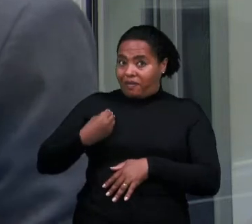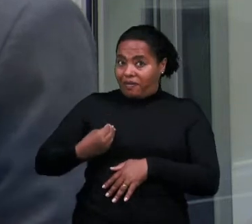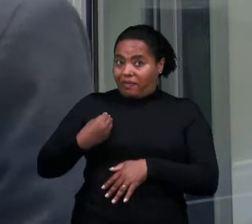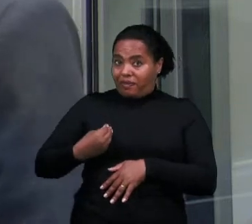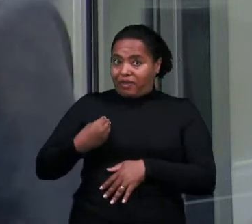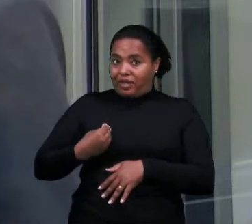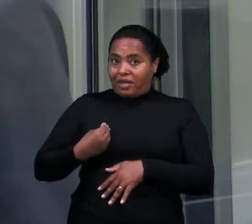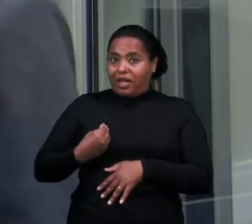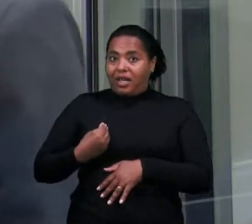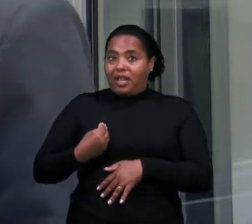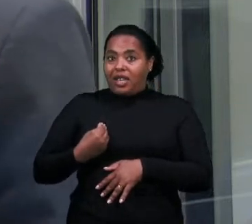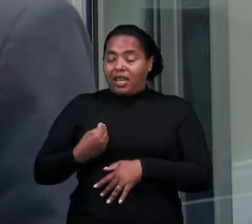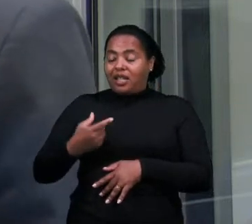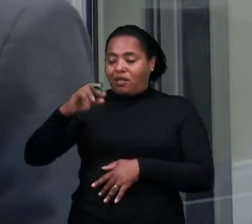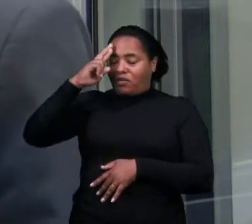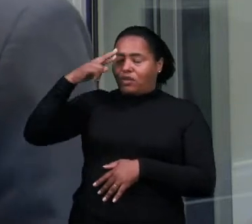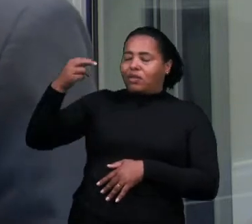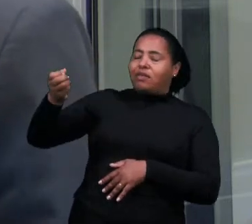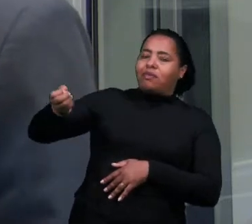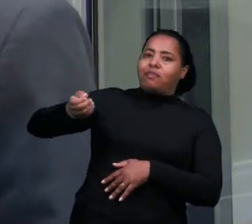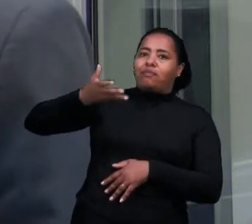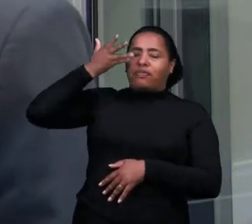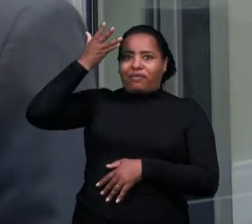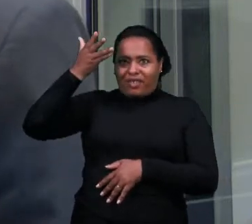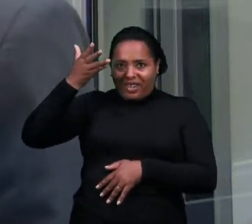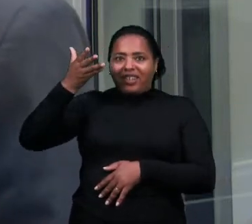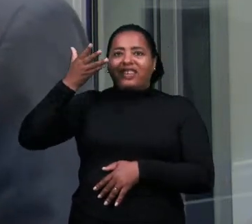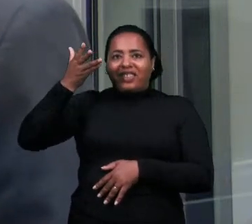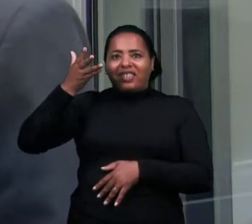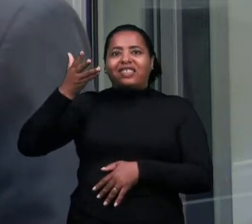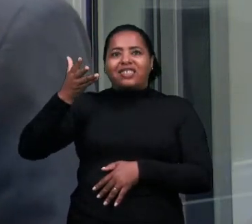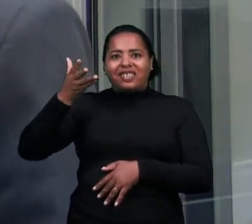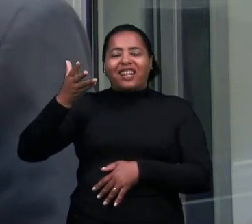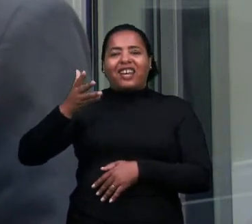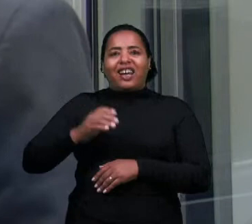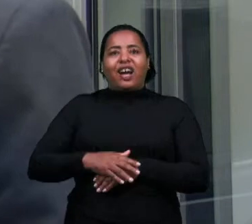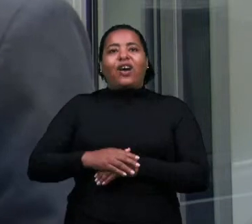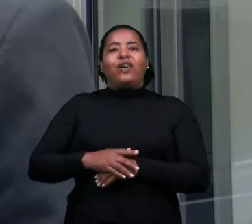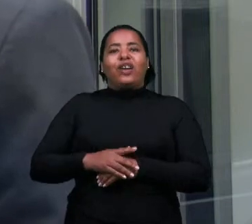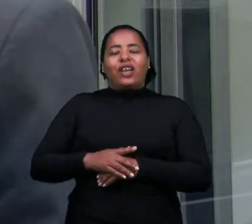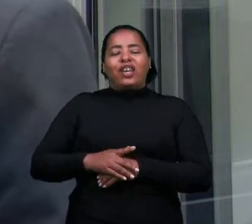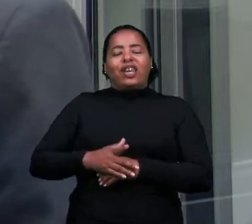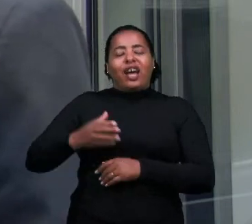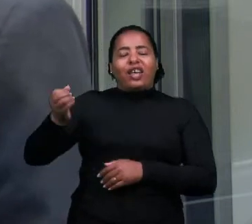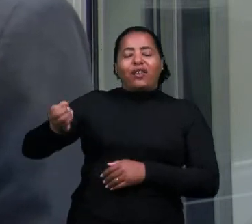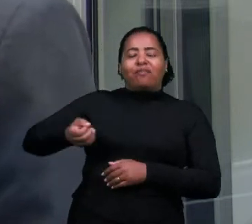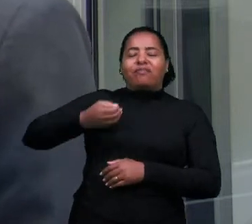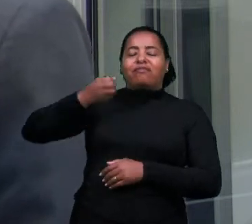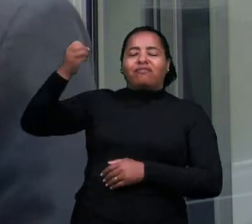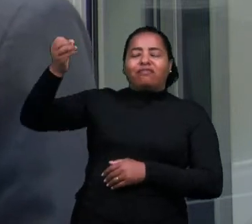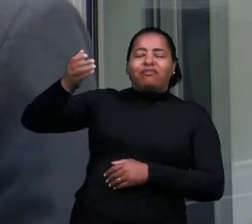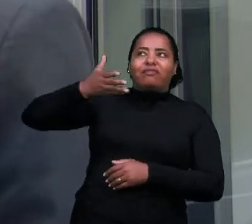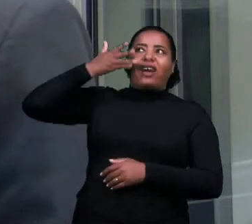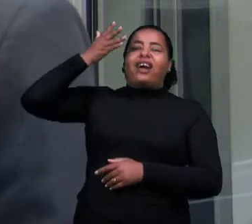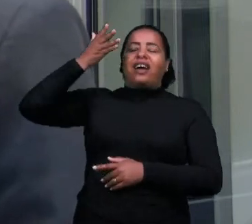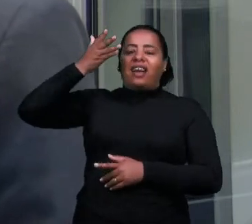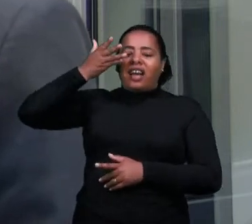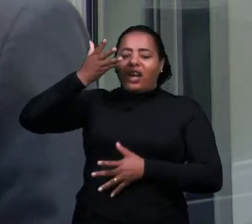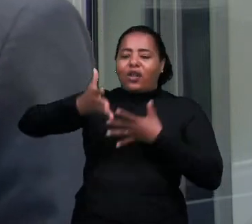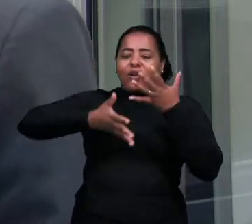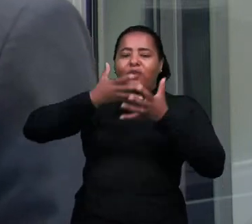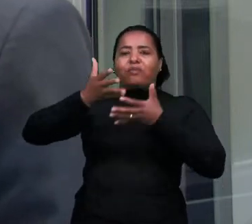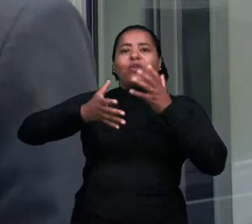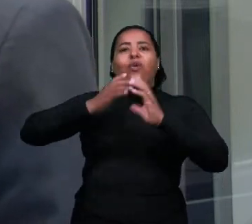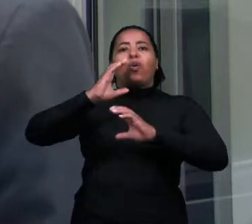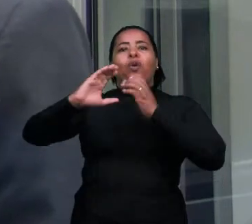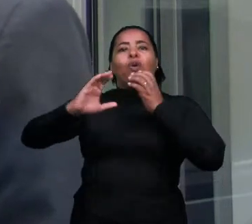é inspirado pelo Senhor e ali ele entoa um cântico de adoração, né? Onde ele entrega a sua